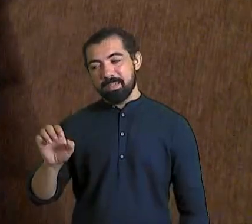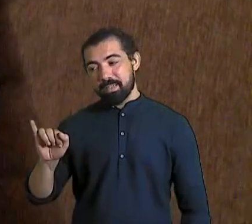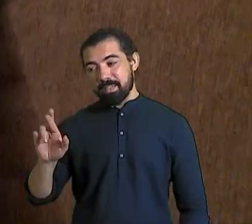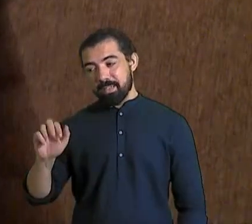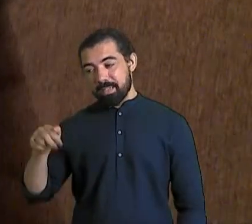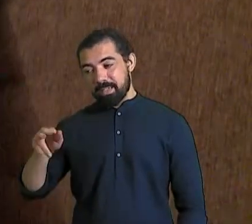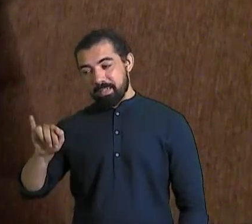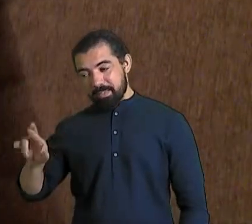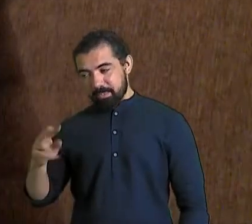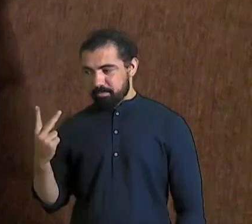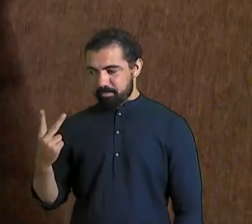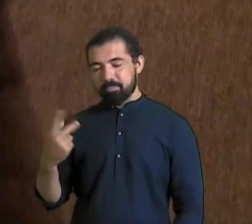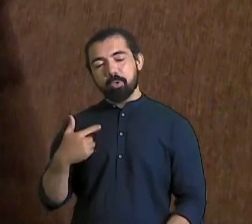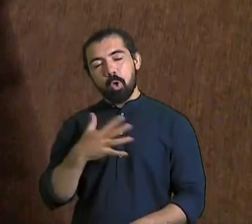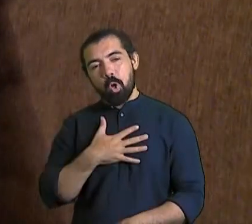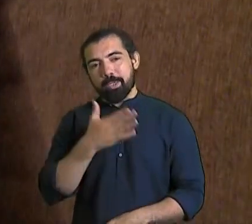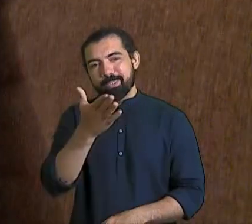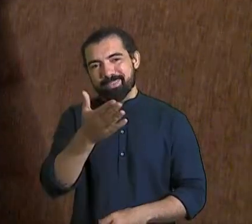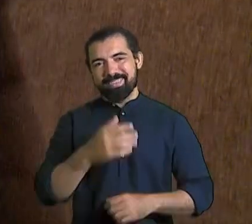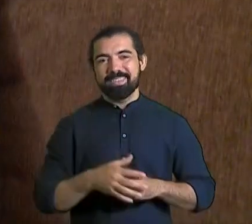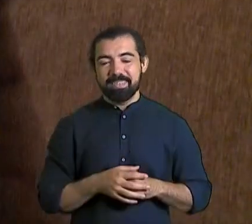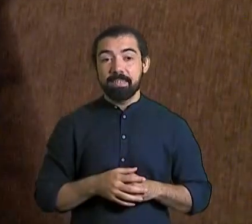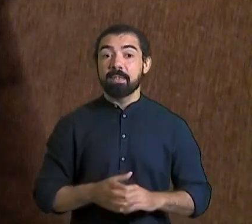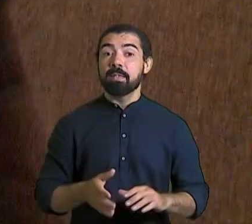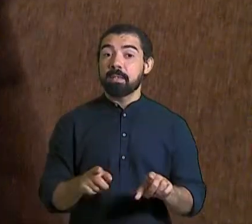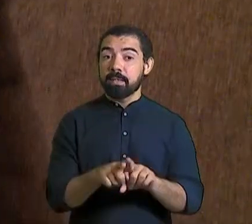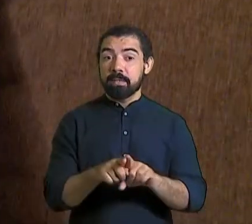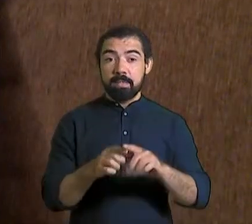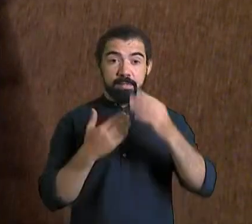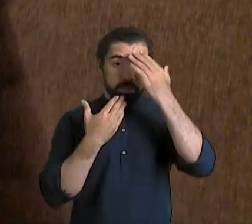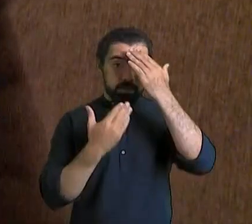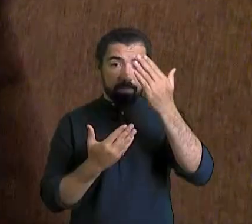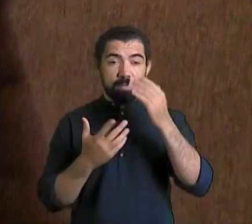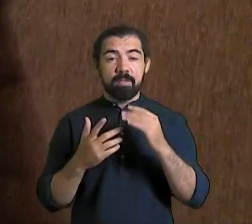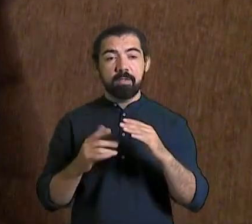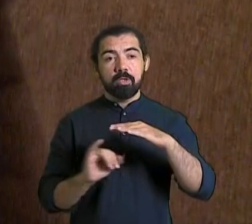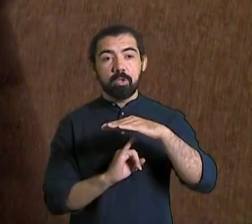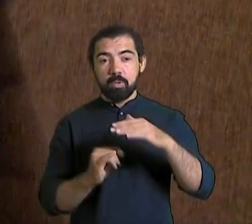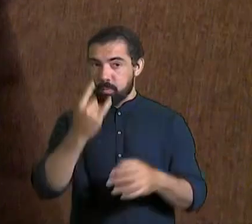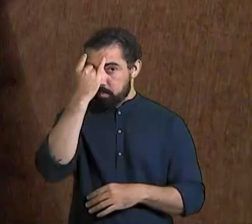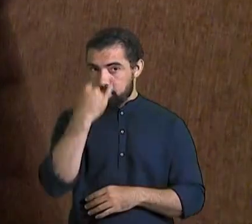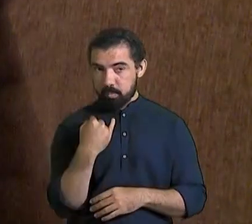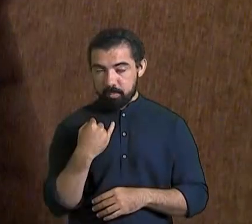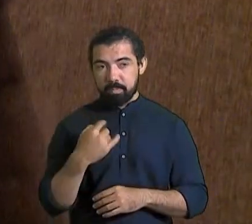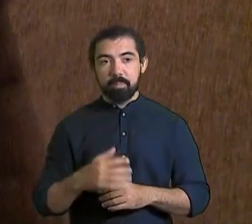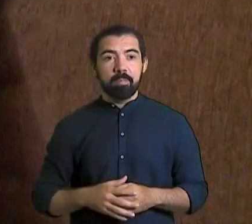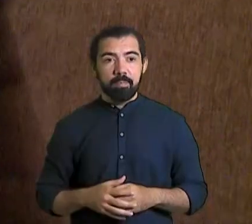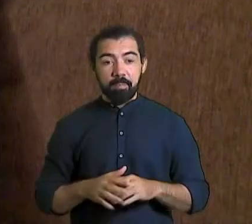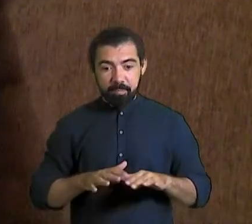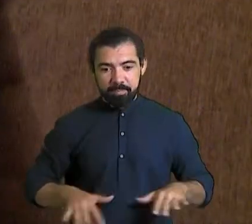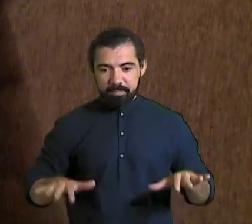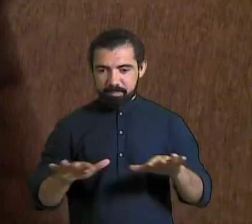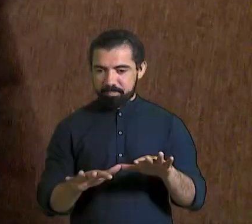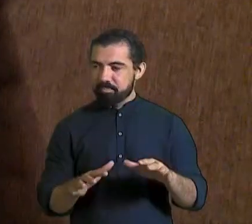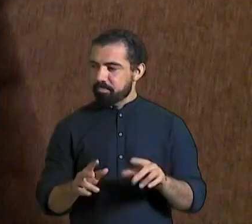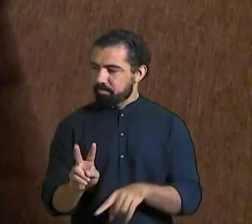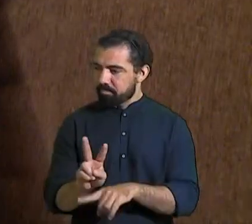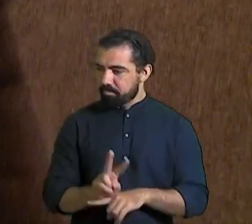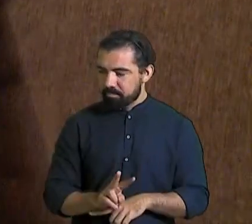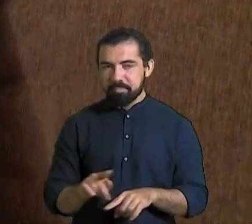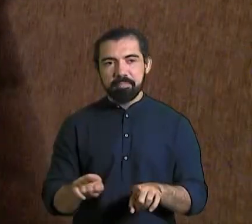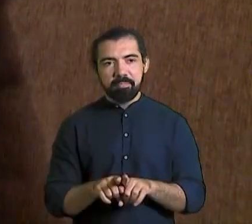E também agradecer ao Instituto de Cegos, né, pelo espaço aqui e por